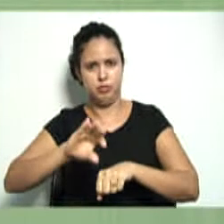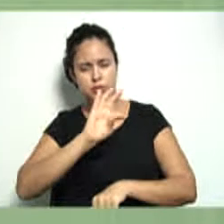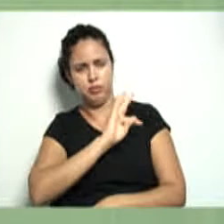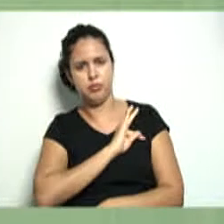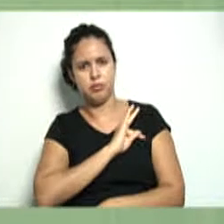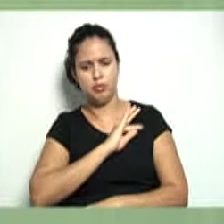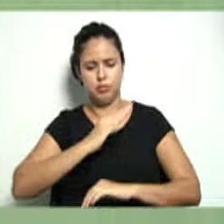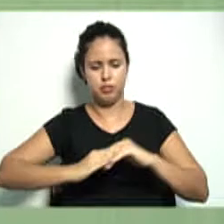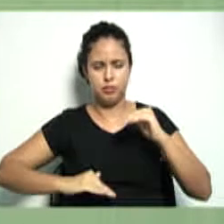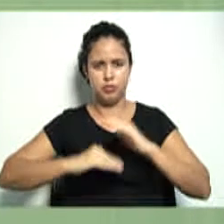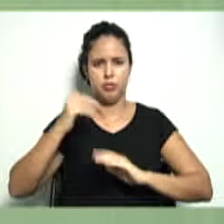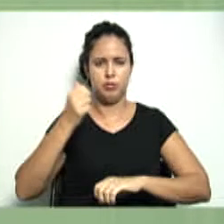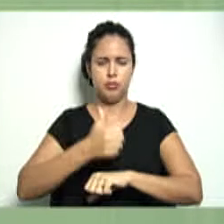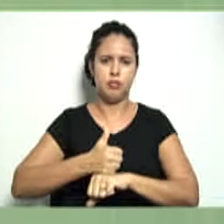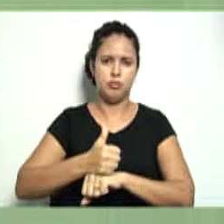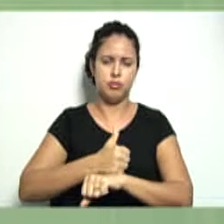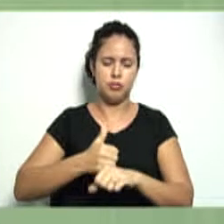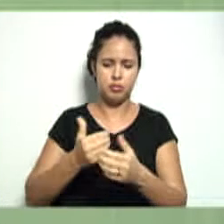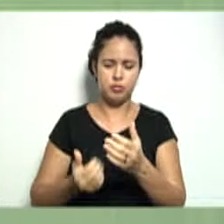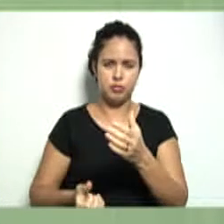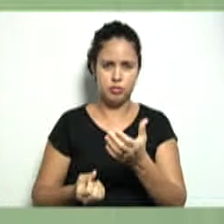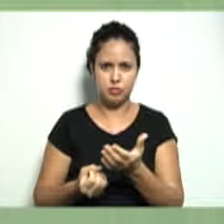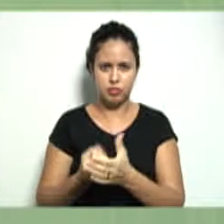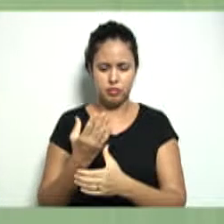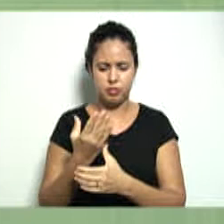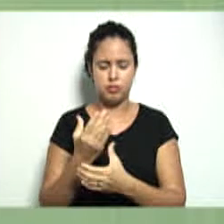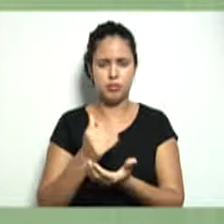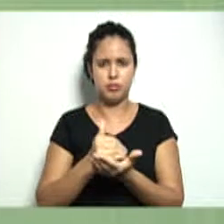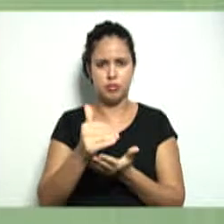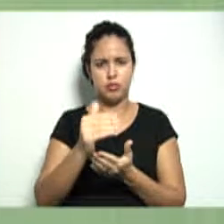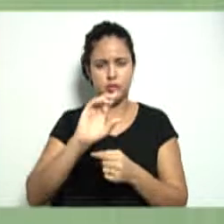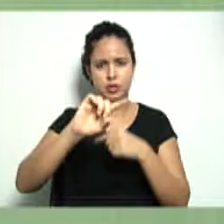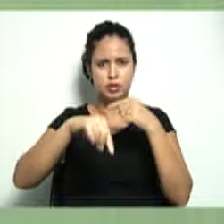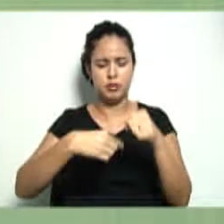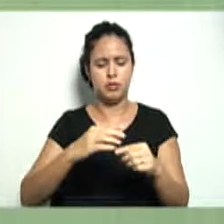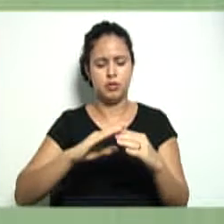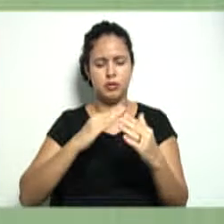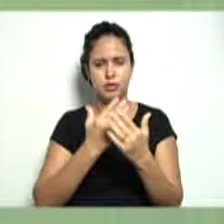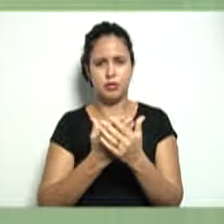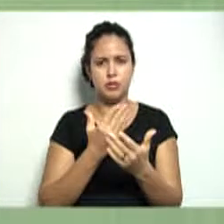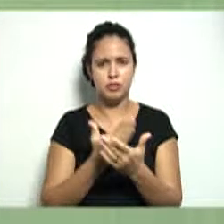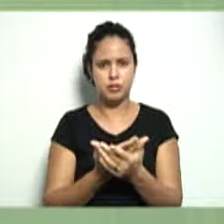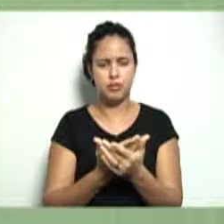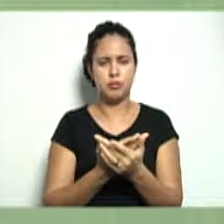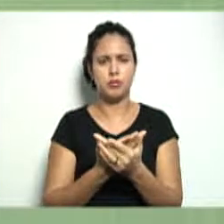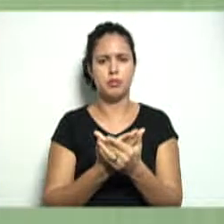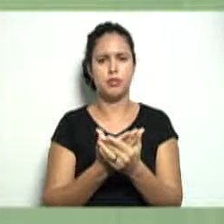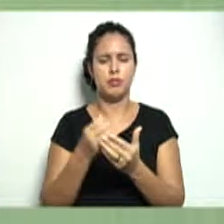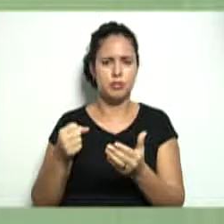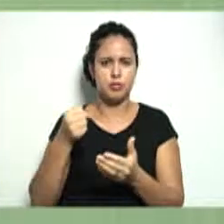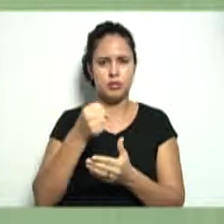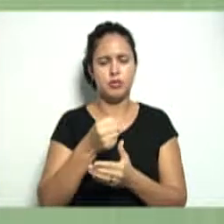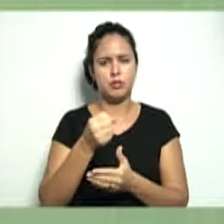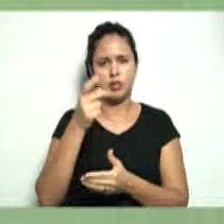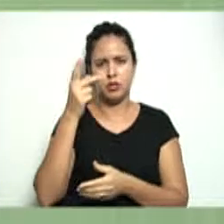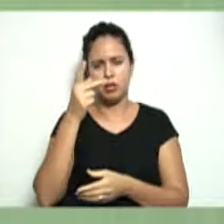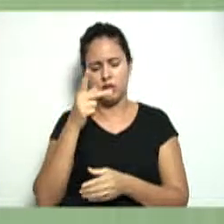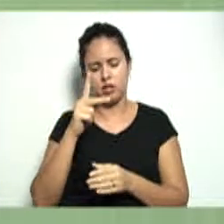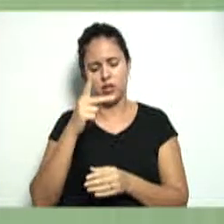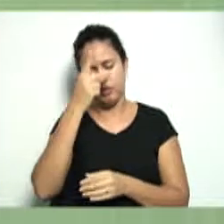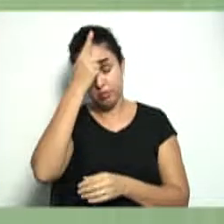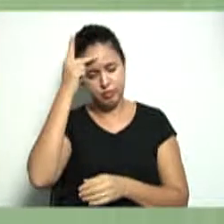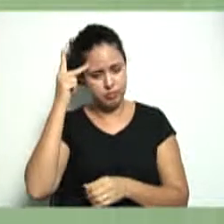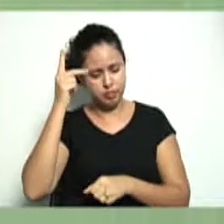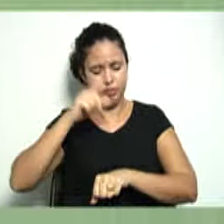profissionalizantes, que surgiram depois da escola, a escola aquela daqueles que tinham tempo, a escola